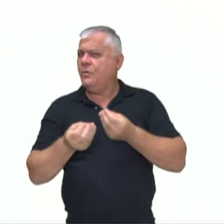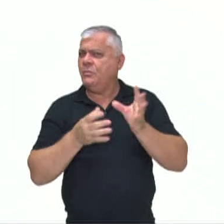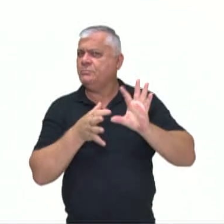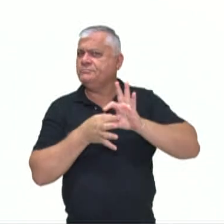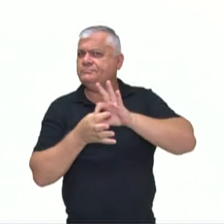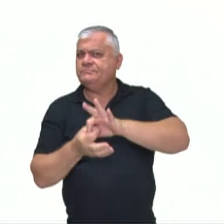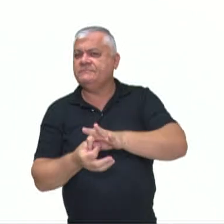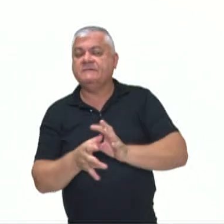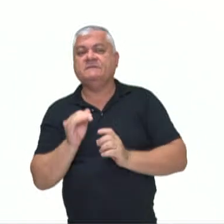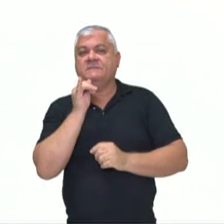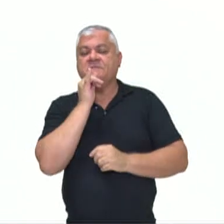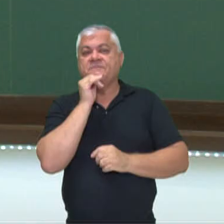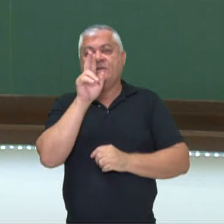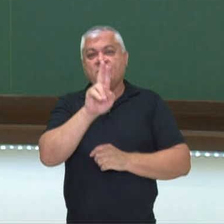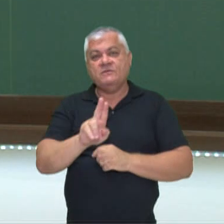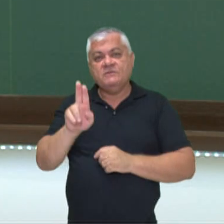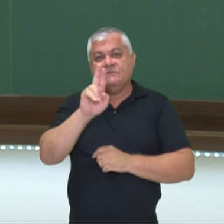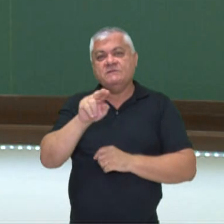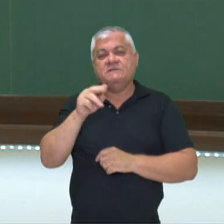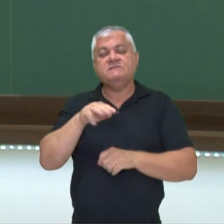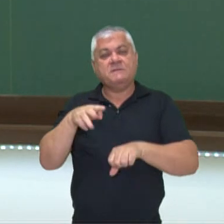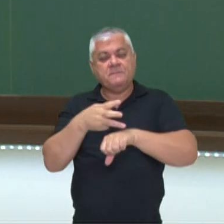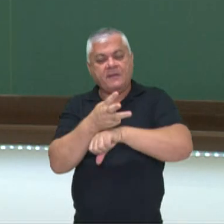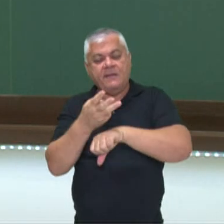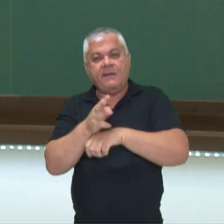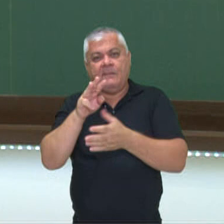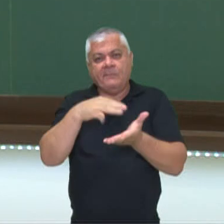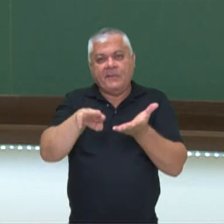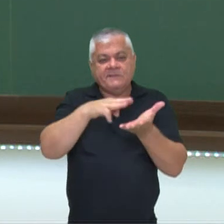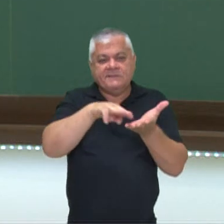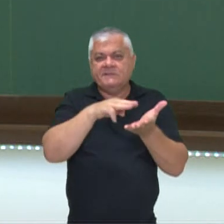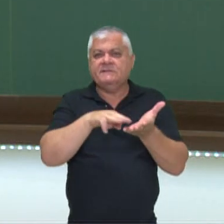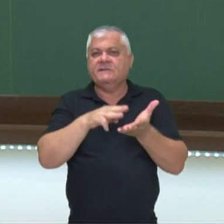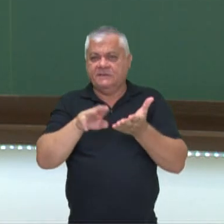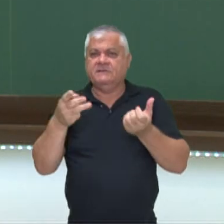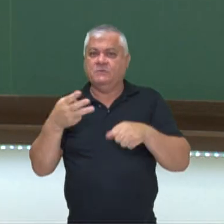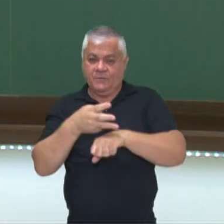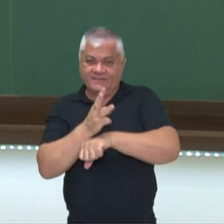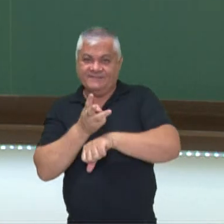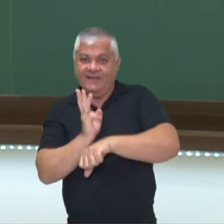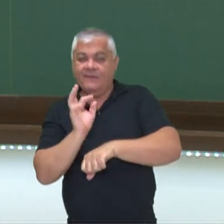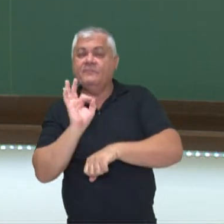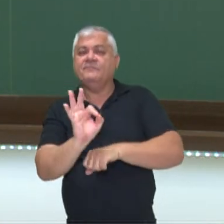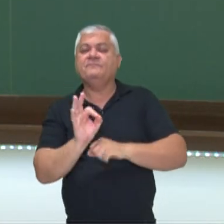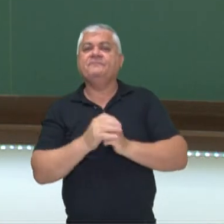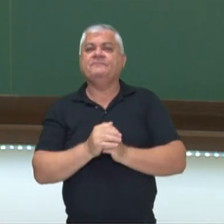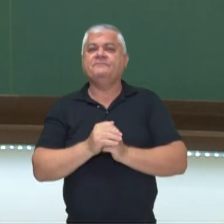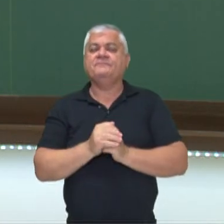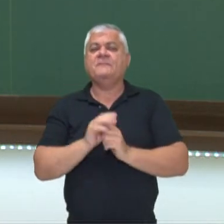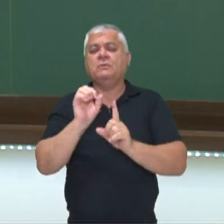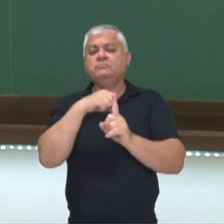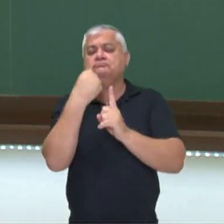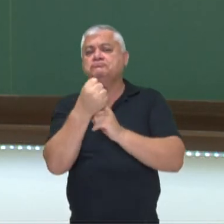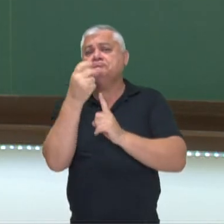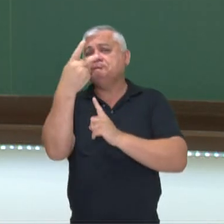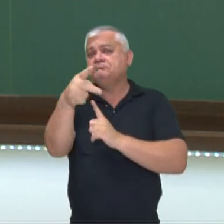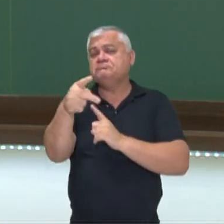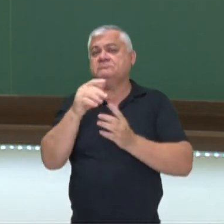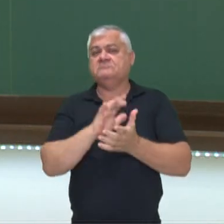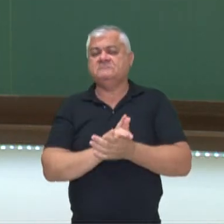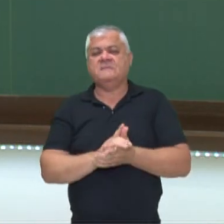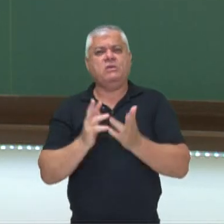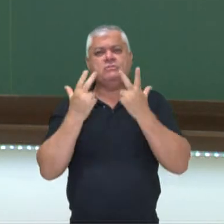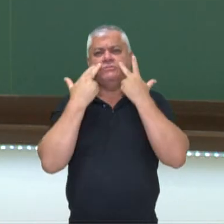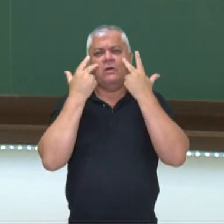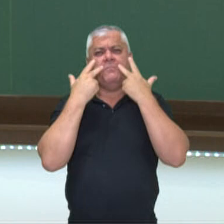contextualizada? Utilizando as mensagens instantâneas, no caso aqui, o WhatsApp, inseridas no universo social do estudante, né? É muito